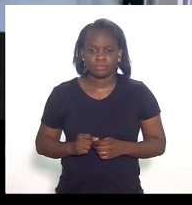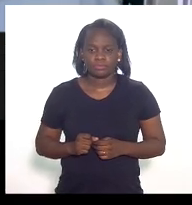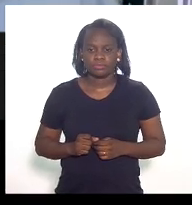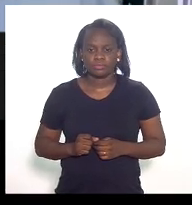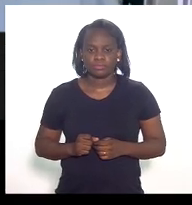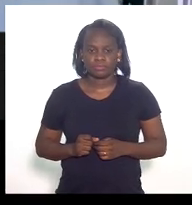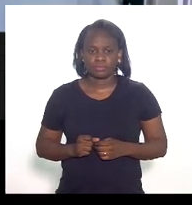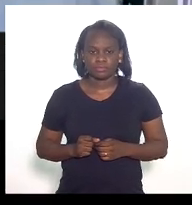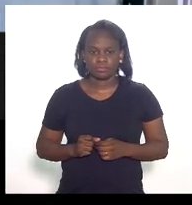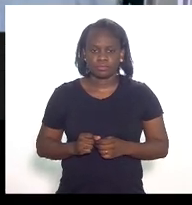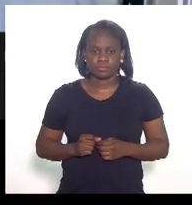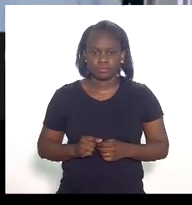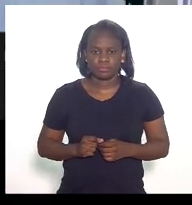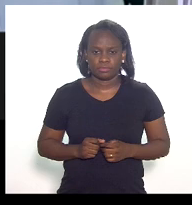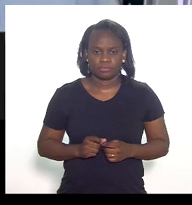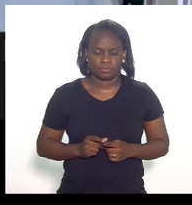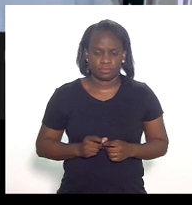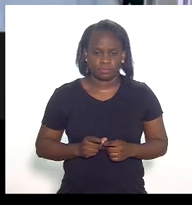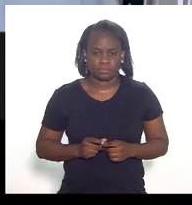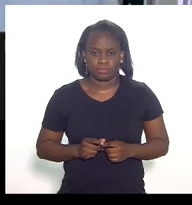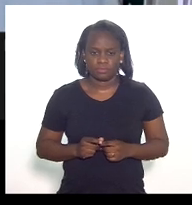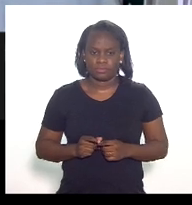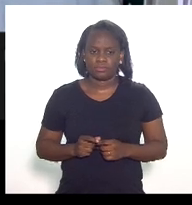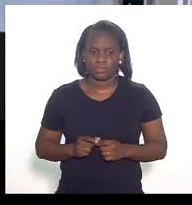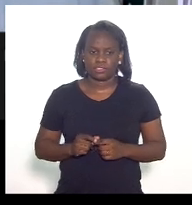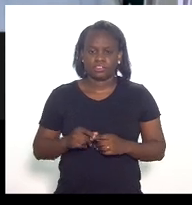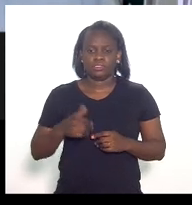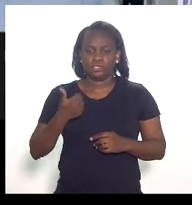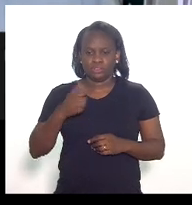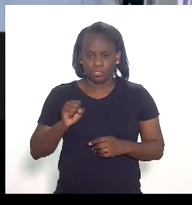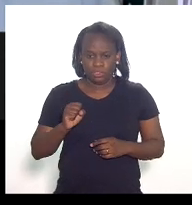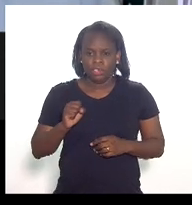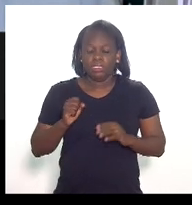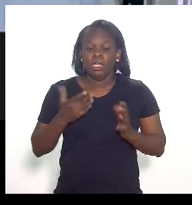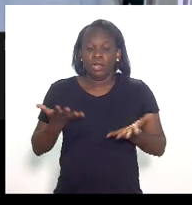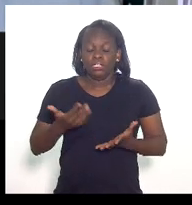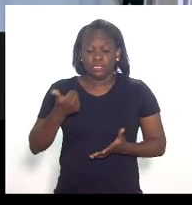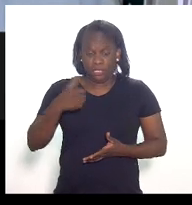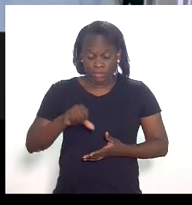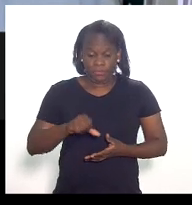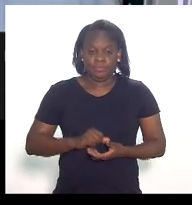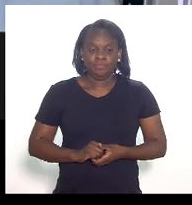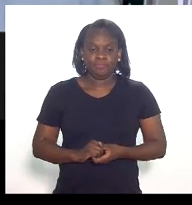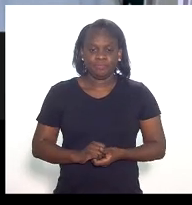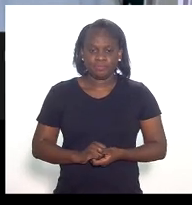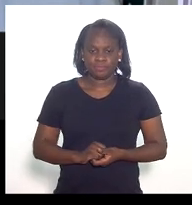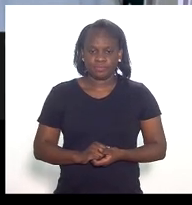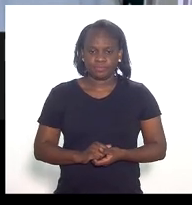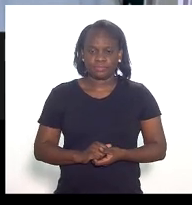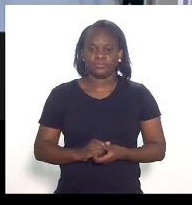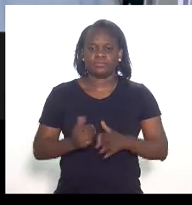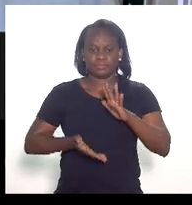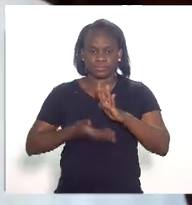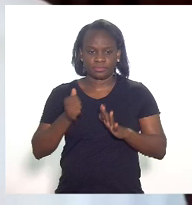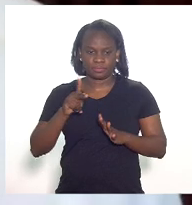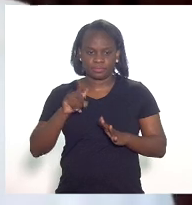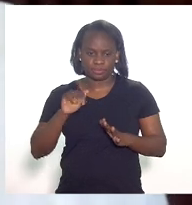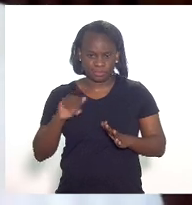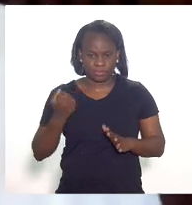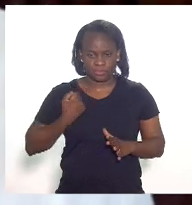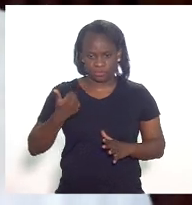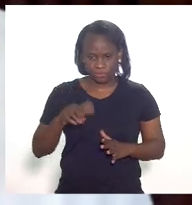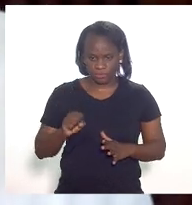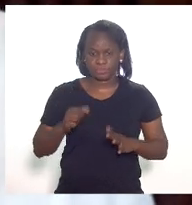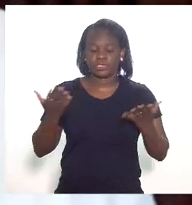Onde é que eu estou? Esse foi o 18. 19, retirar de pauta o item